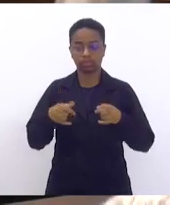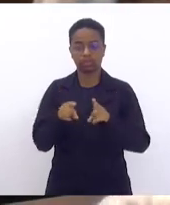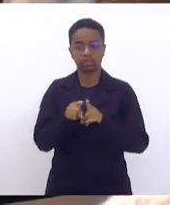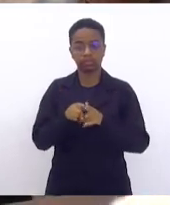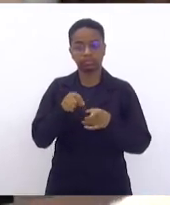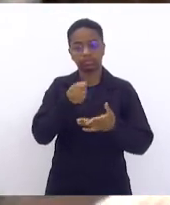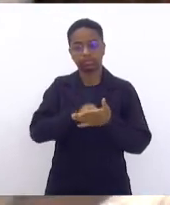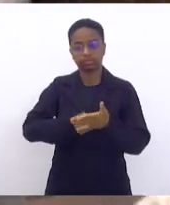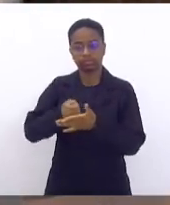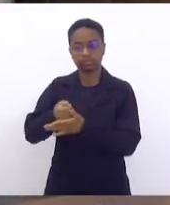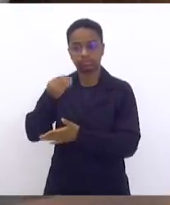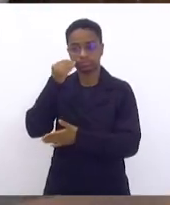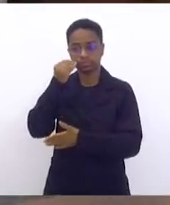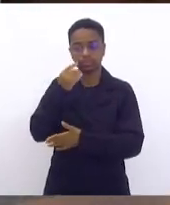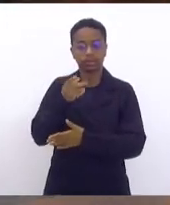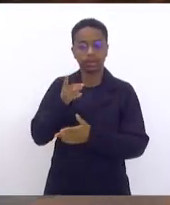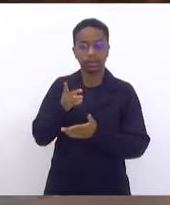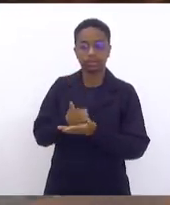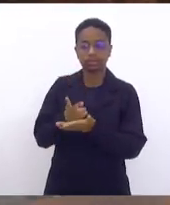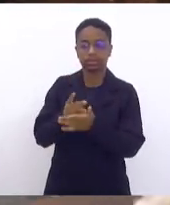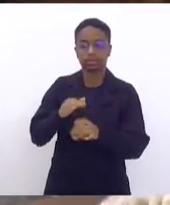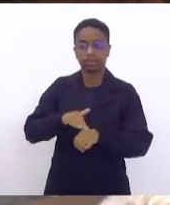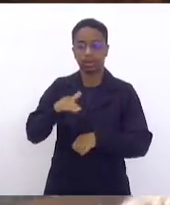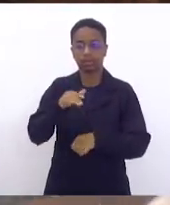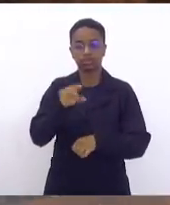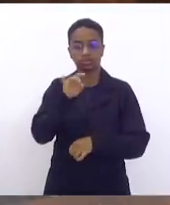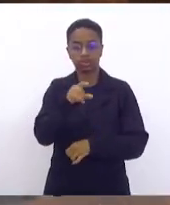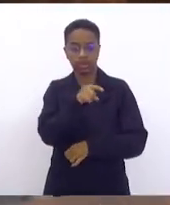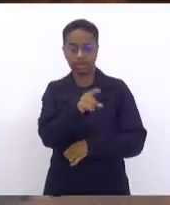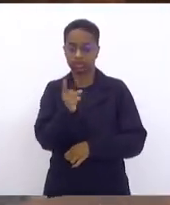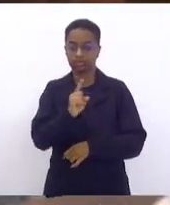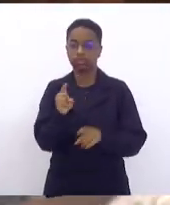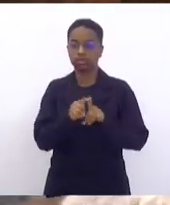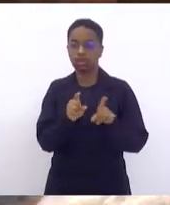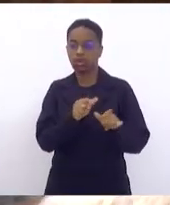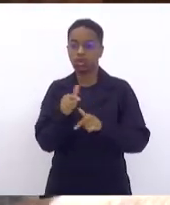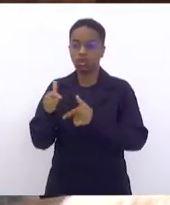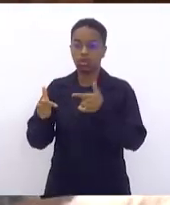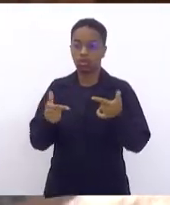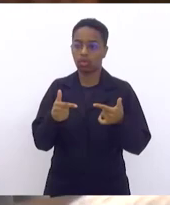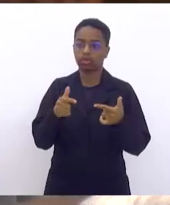que cada vez mais, não só o Gui, mas outros pacientes que